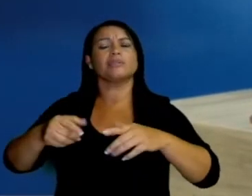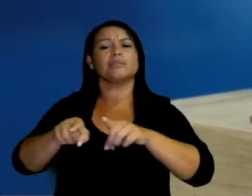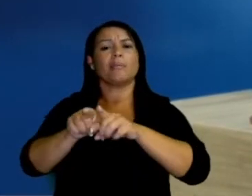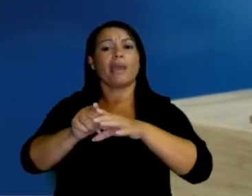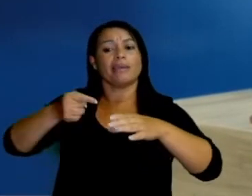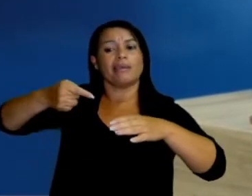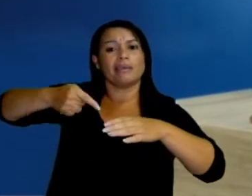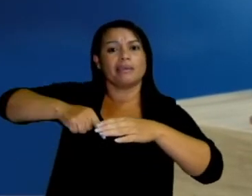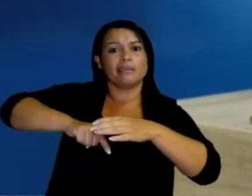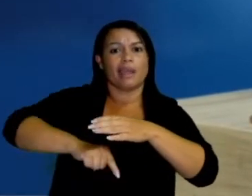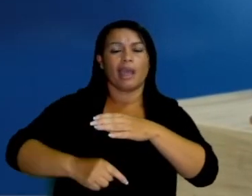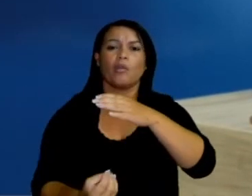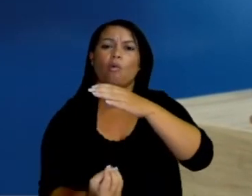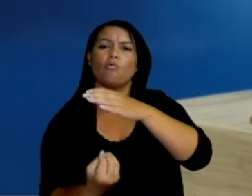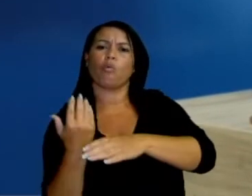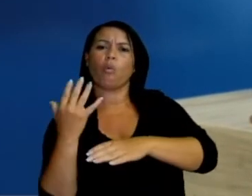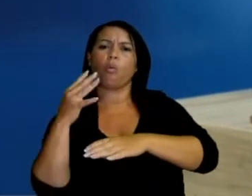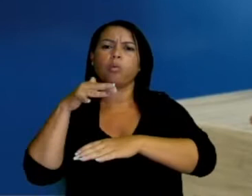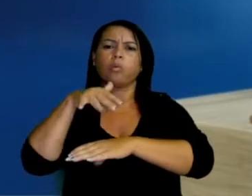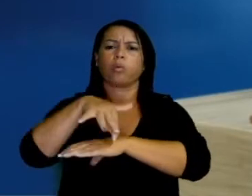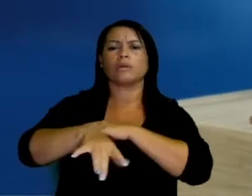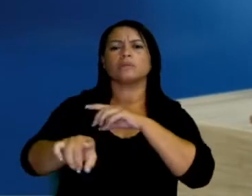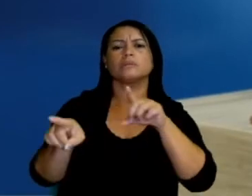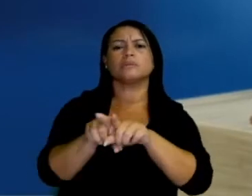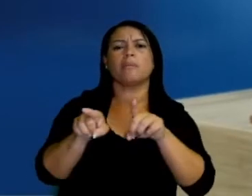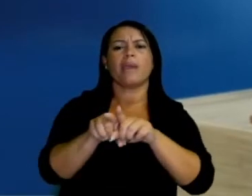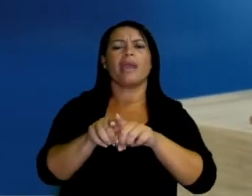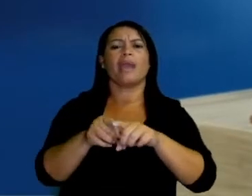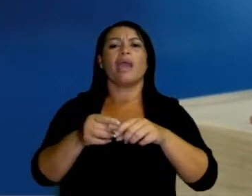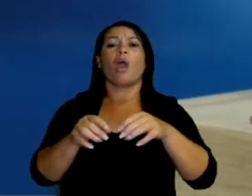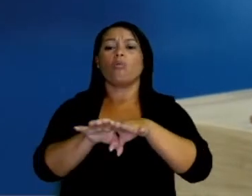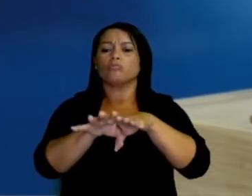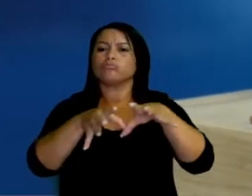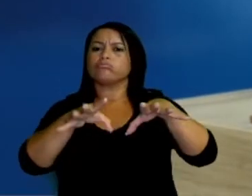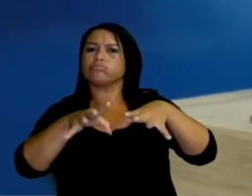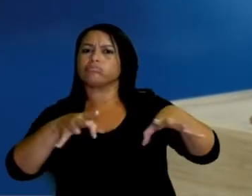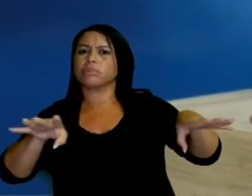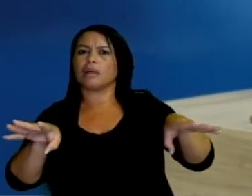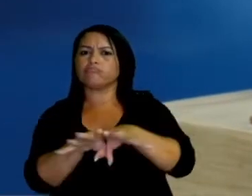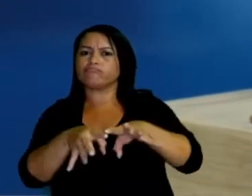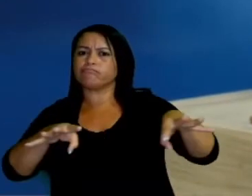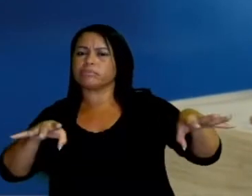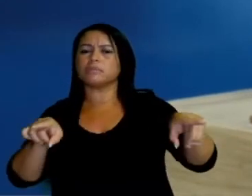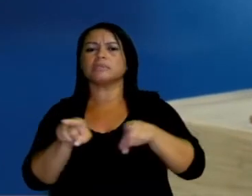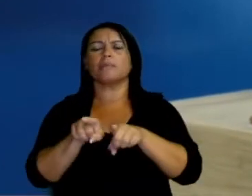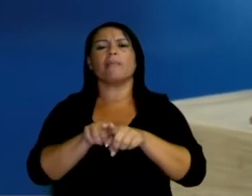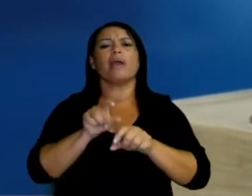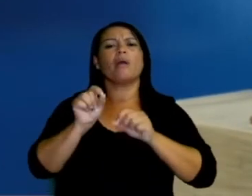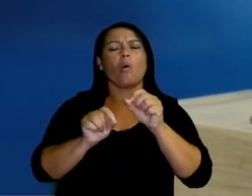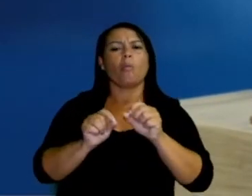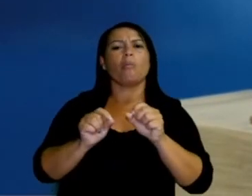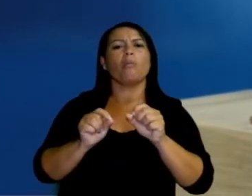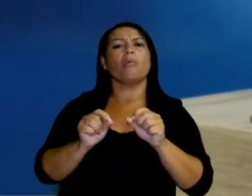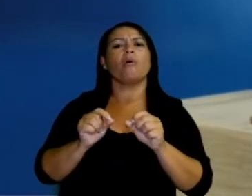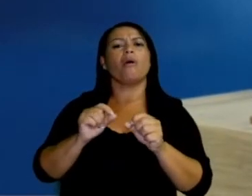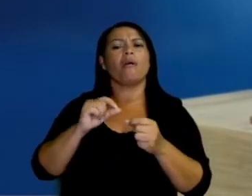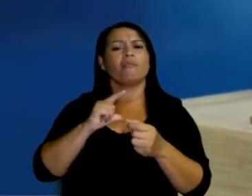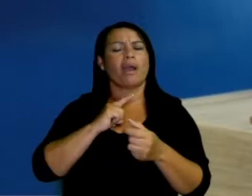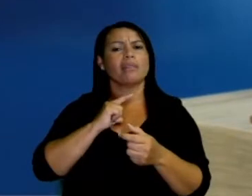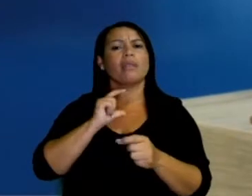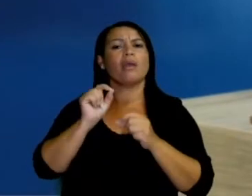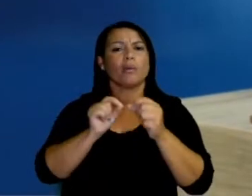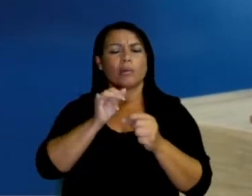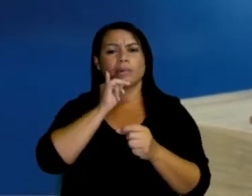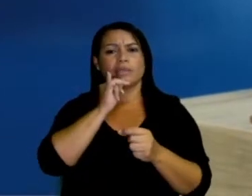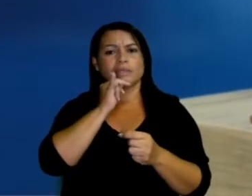vulcânicos, né, processos tectônicos e de ordem interna, sobretudo. Esses processos internos vão provocar o soerguimento da